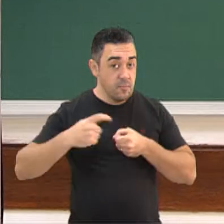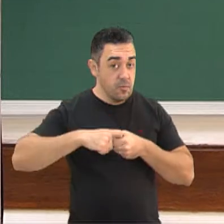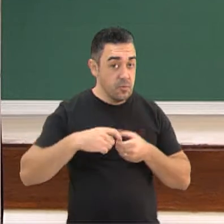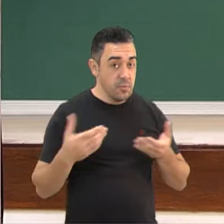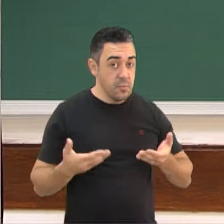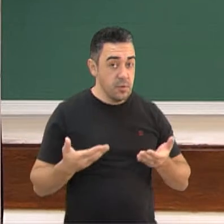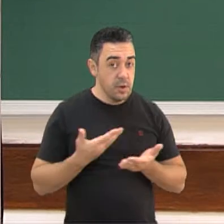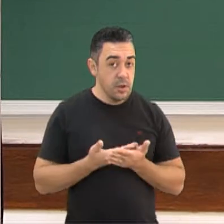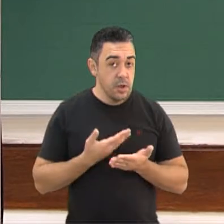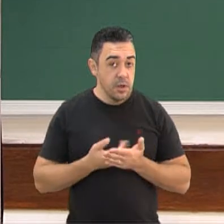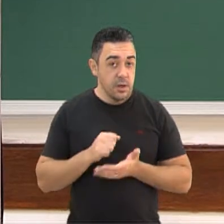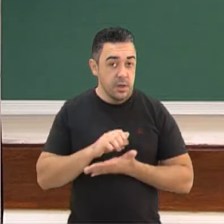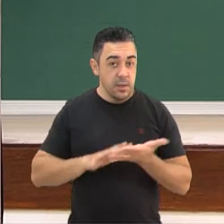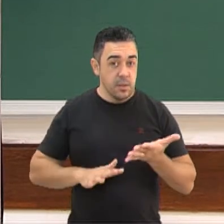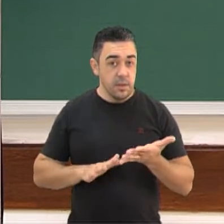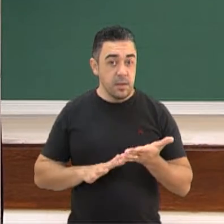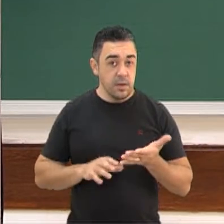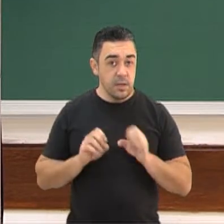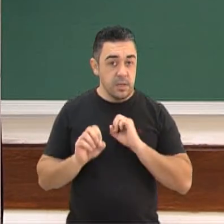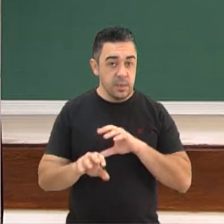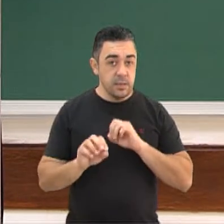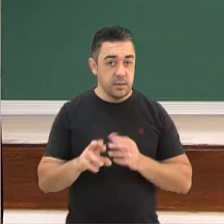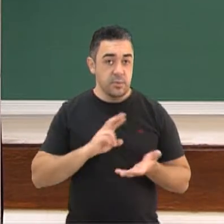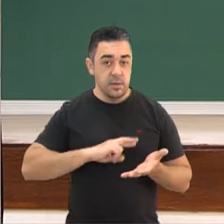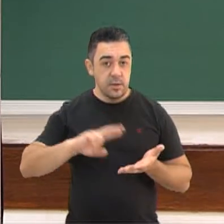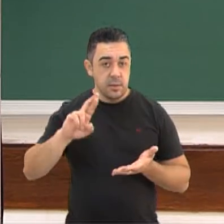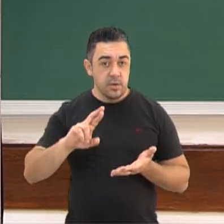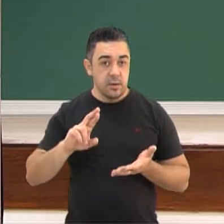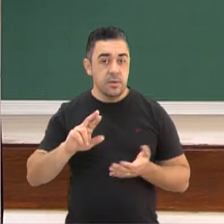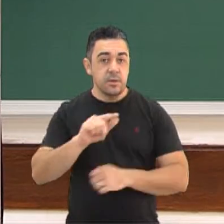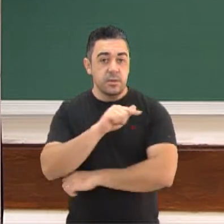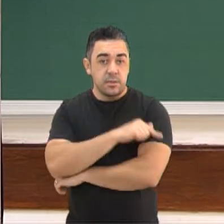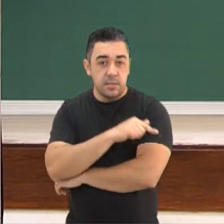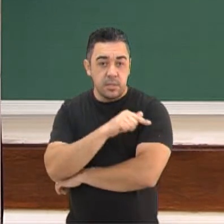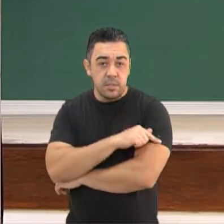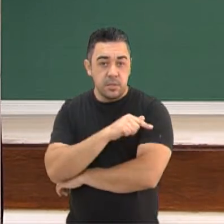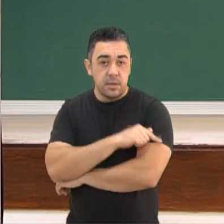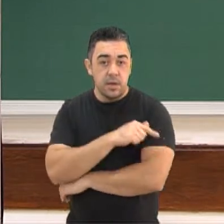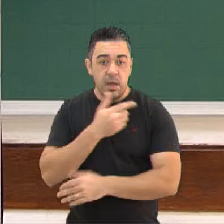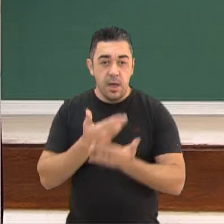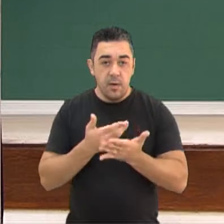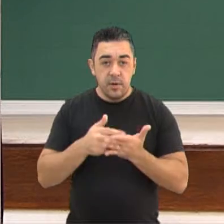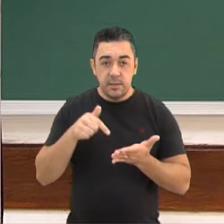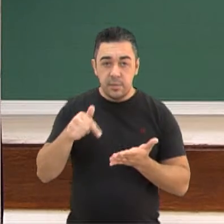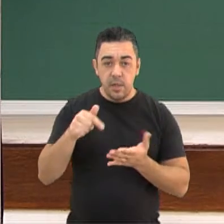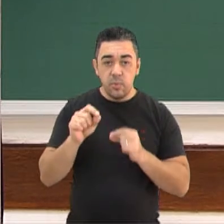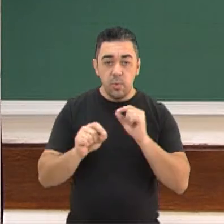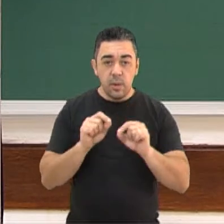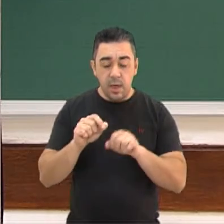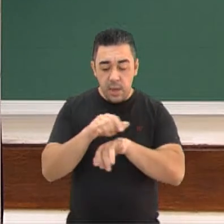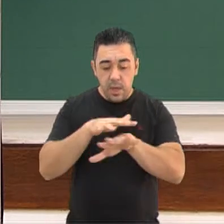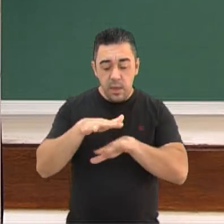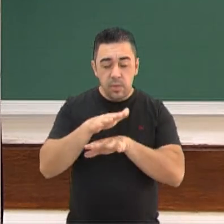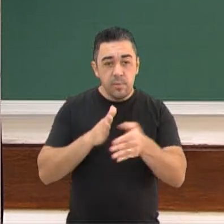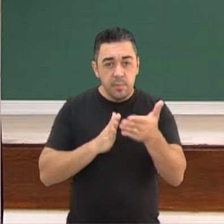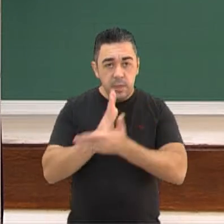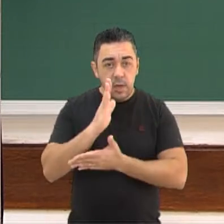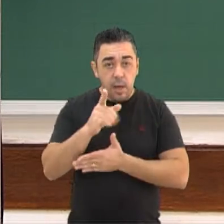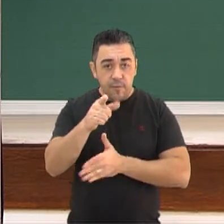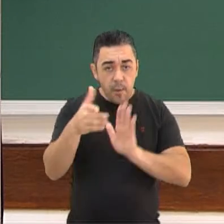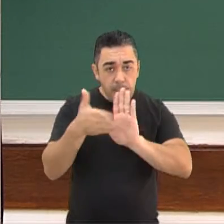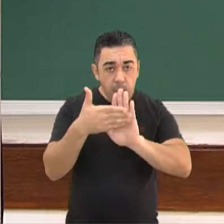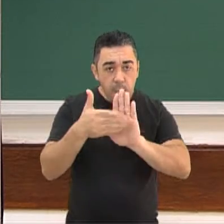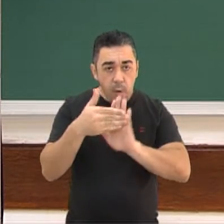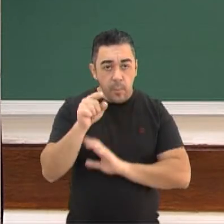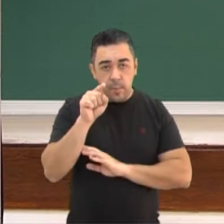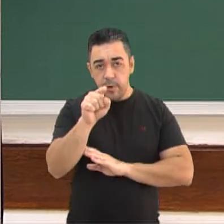Retomamos com a nossa atividade de ensino religioso, 7º ano, aula 7, ritos de passagem. A questão proposta para vocês